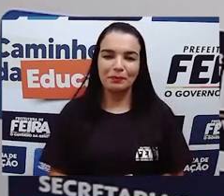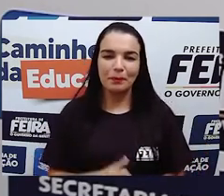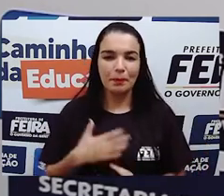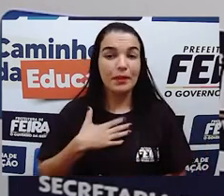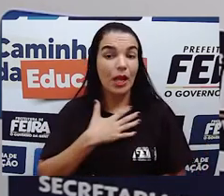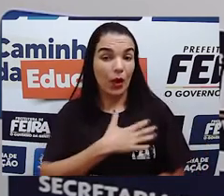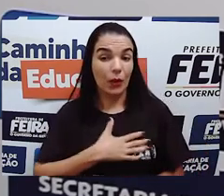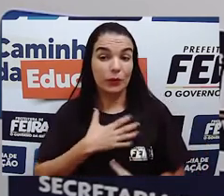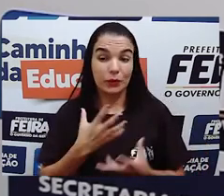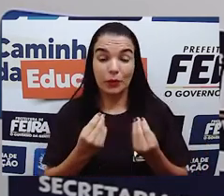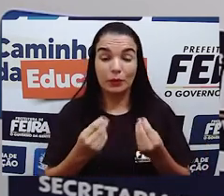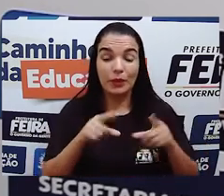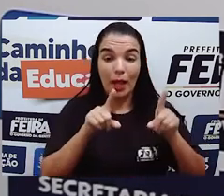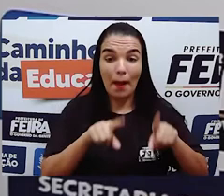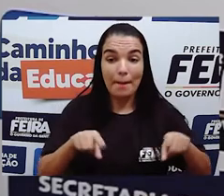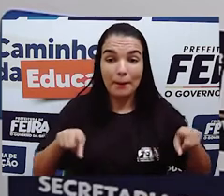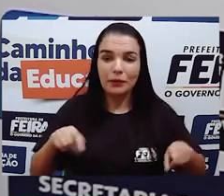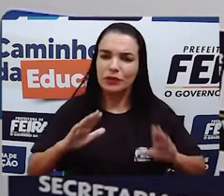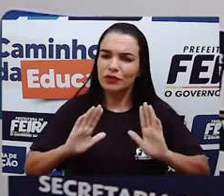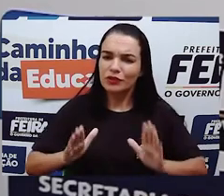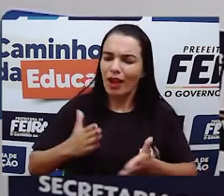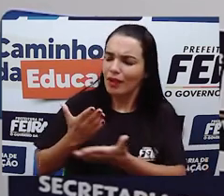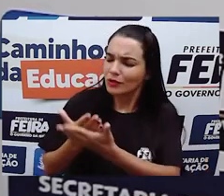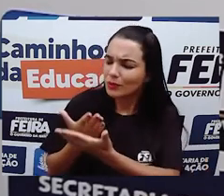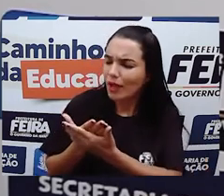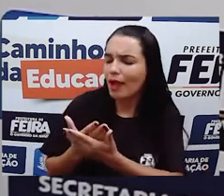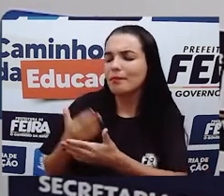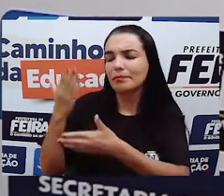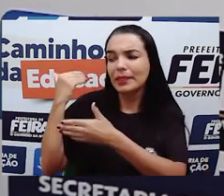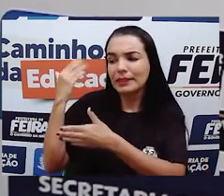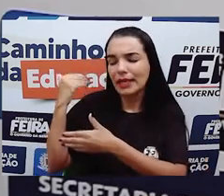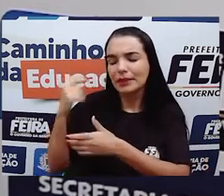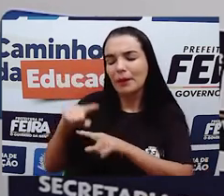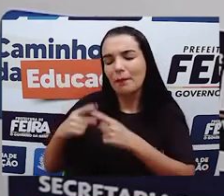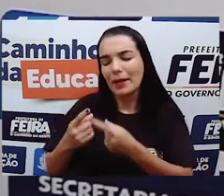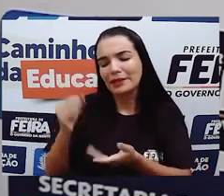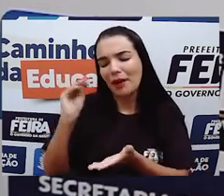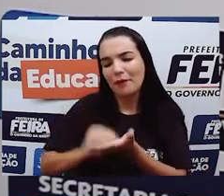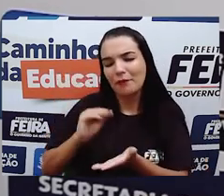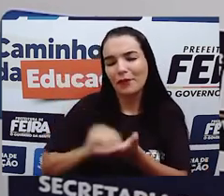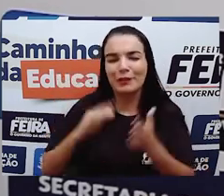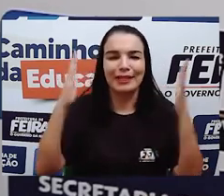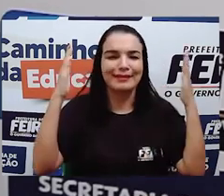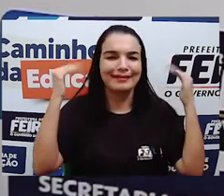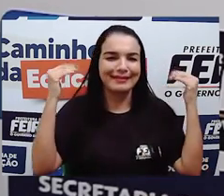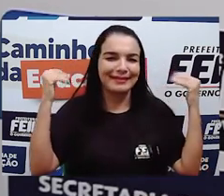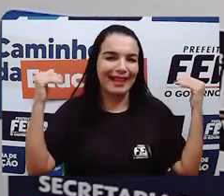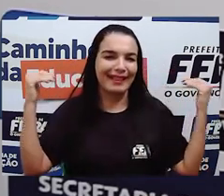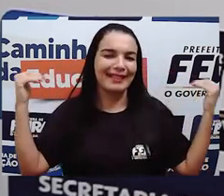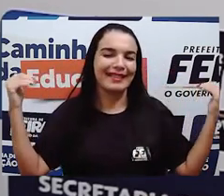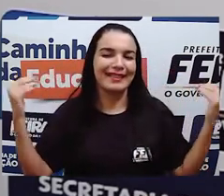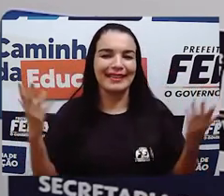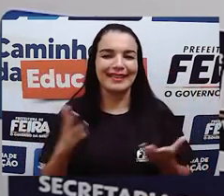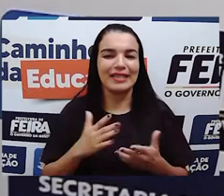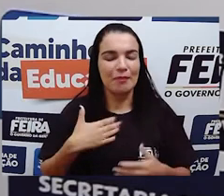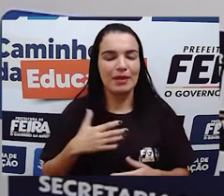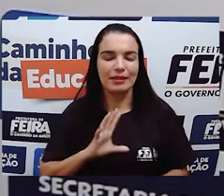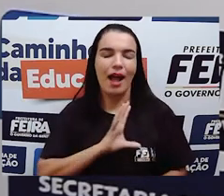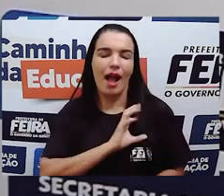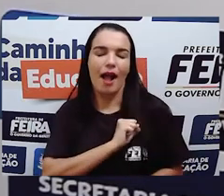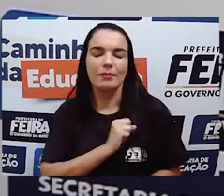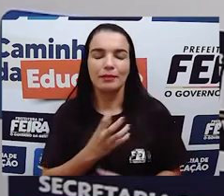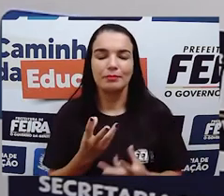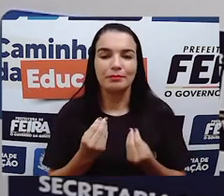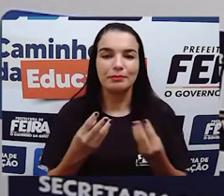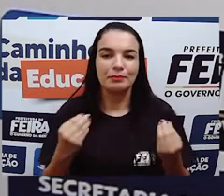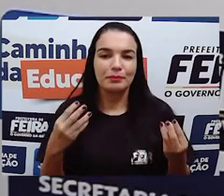Gosto muito de música, já tentei até estudar música, mas falta-me talento, afinação, mas sou apaixonado pela